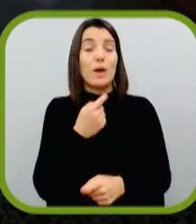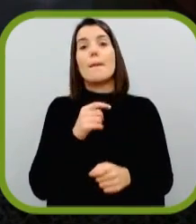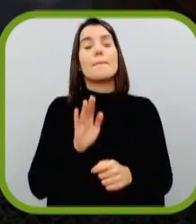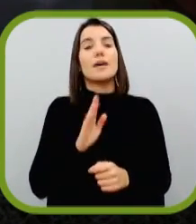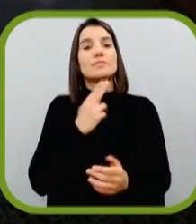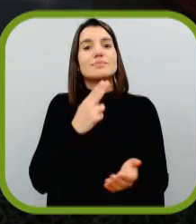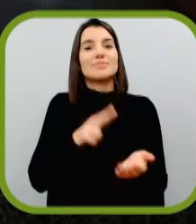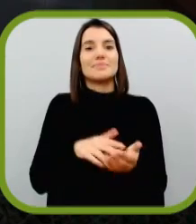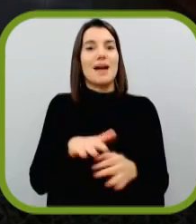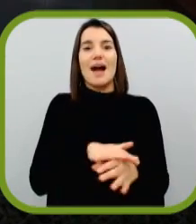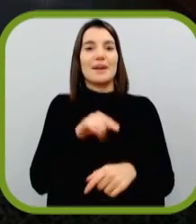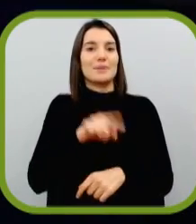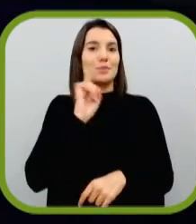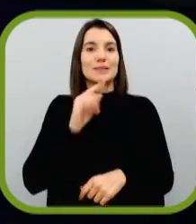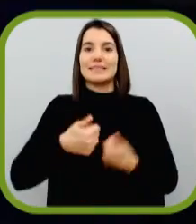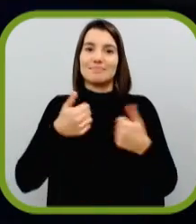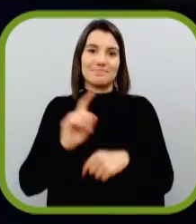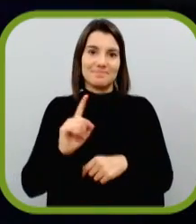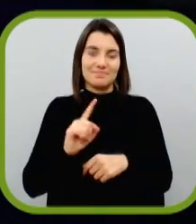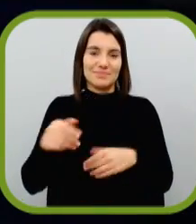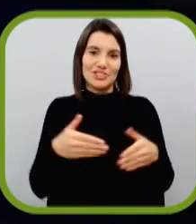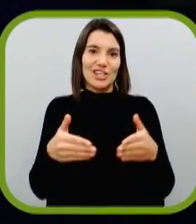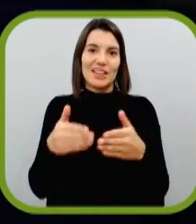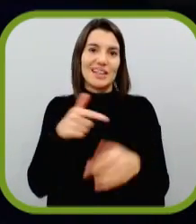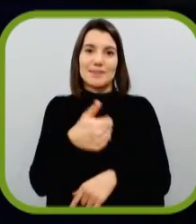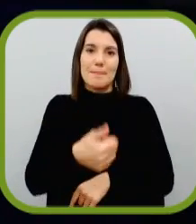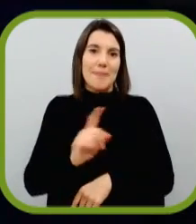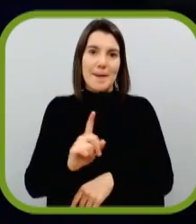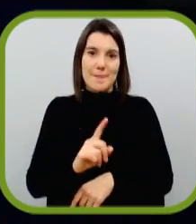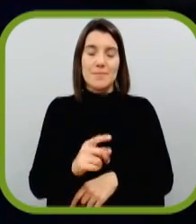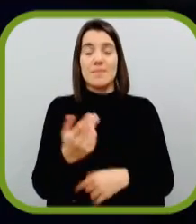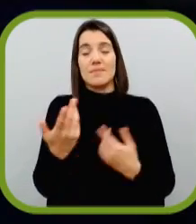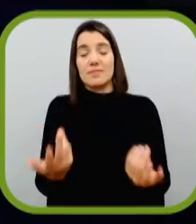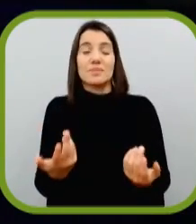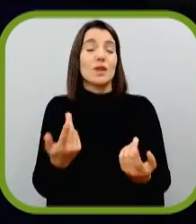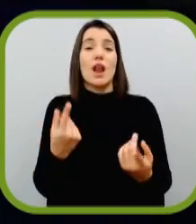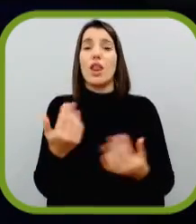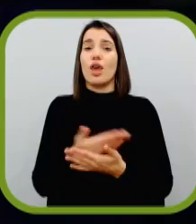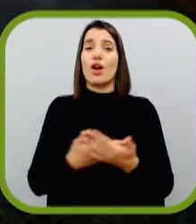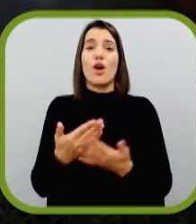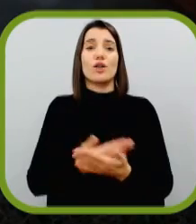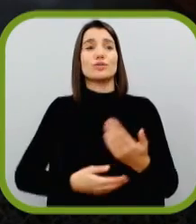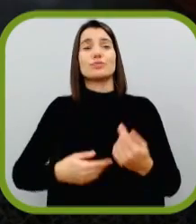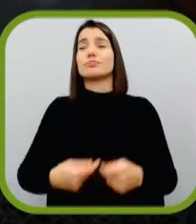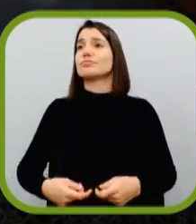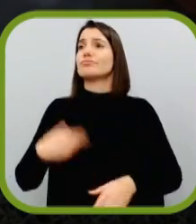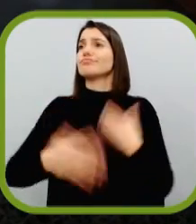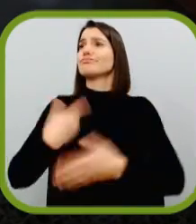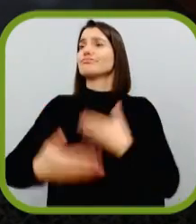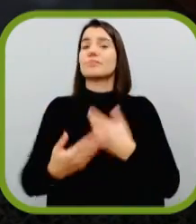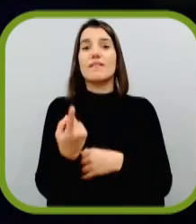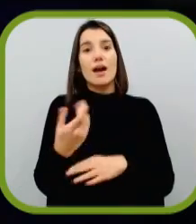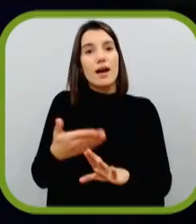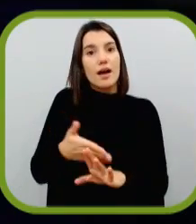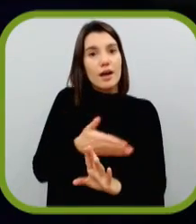dinheiro, mas não são as dimensões cruciais, as dimensões estratégicas e, portanto, digamos que lançar um negócio sem